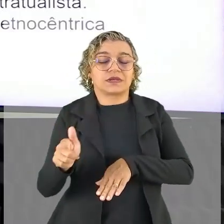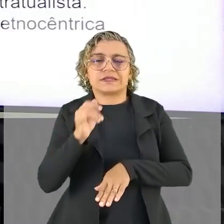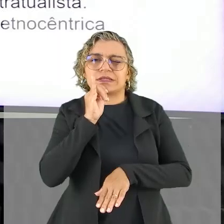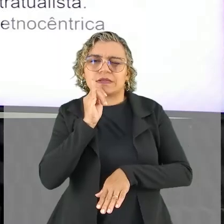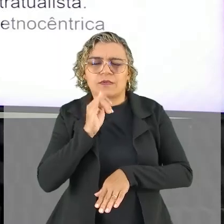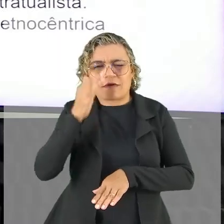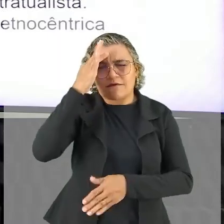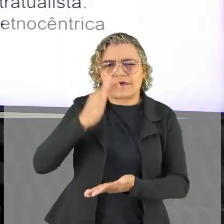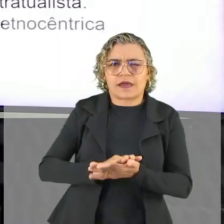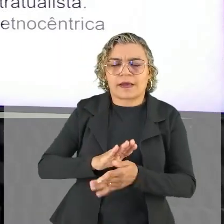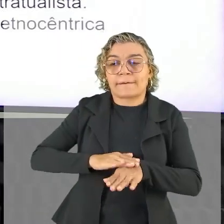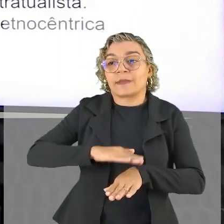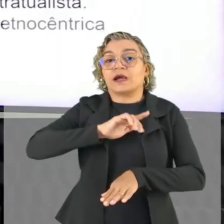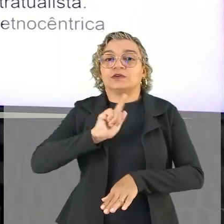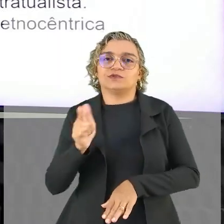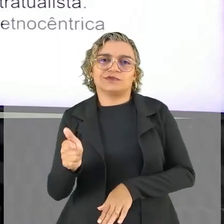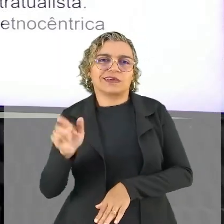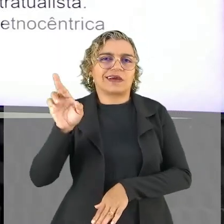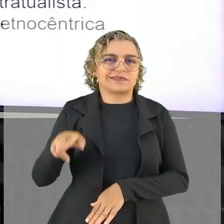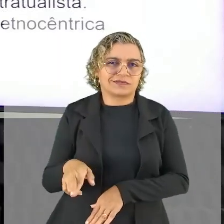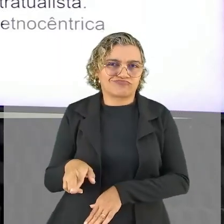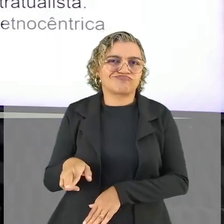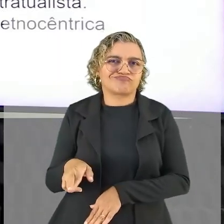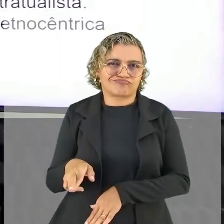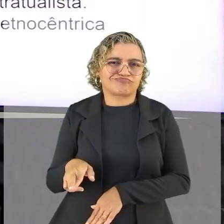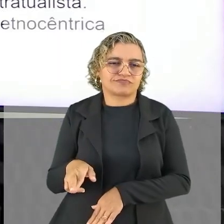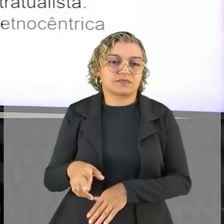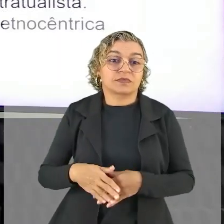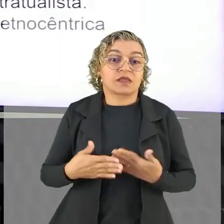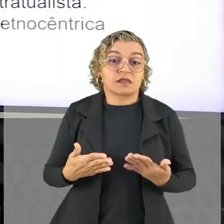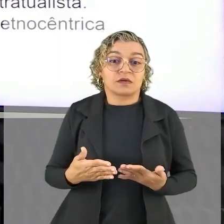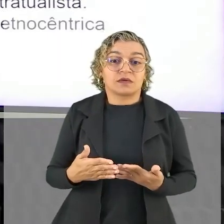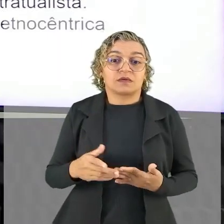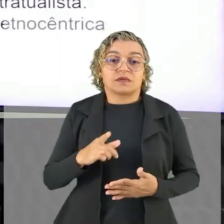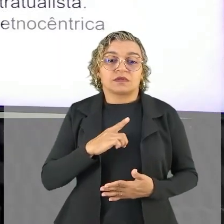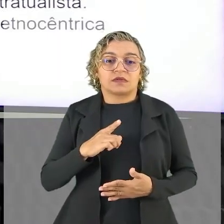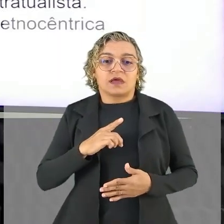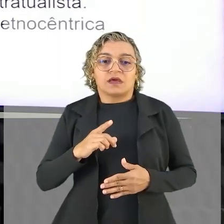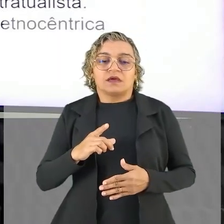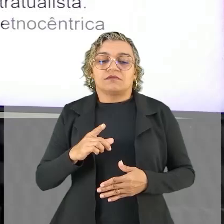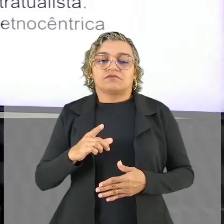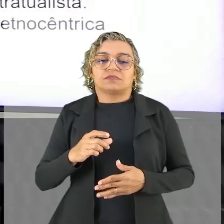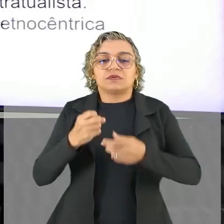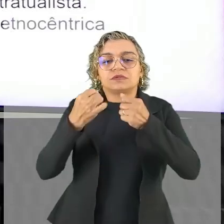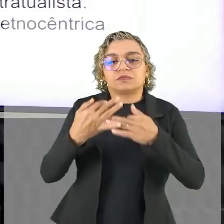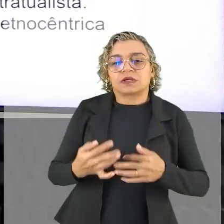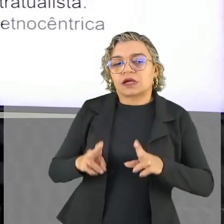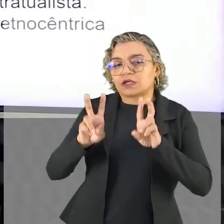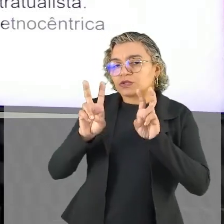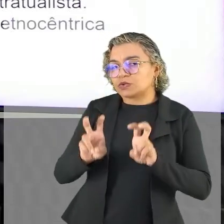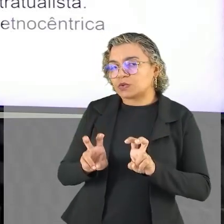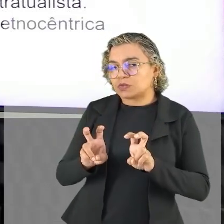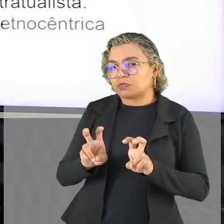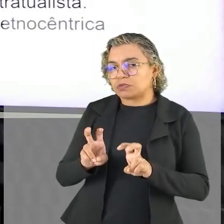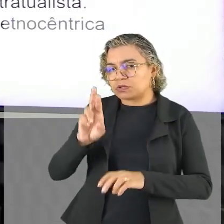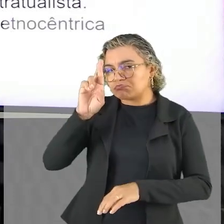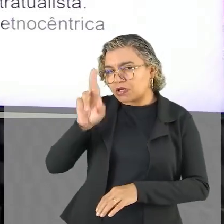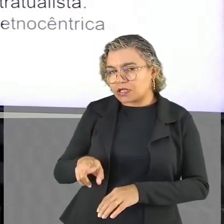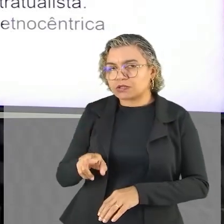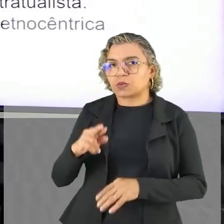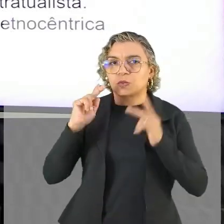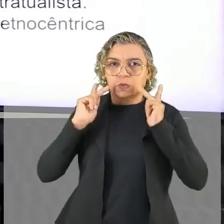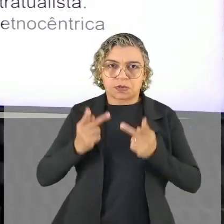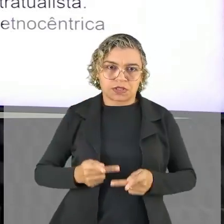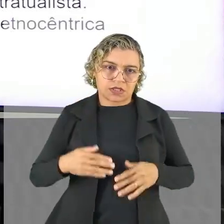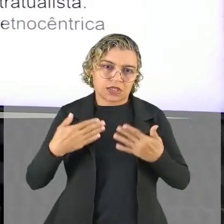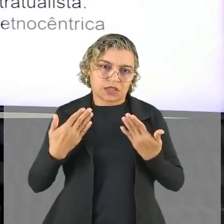o contrário, né? Que é justamente colocar, né, o defender um modelo centrado na razão humana. Então, até aqui, essa questão ela